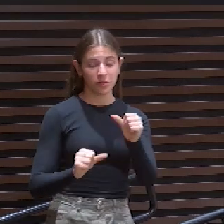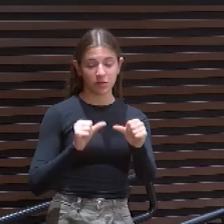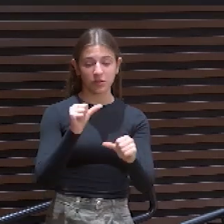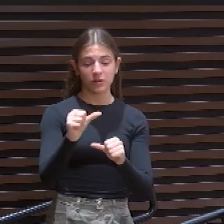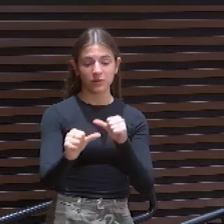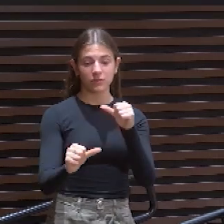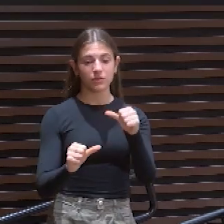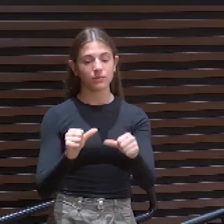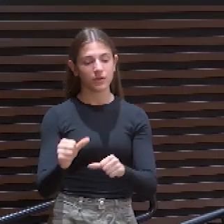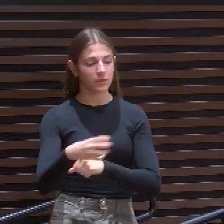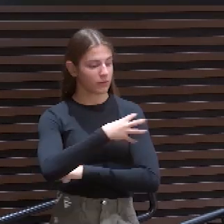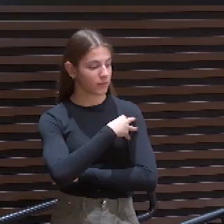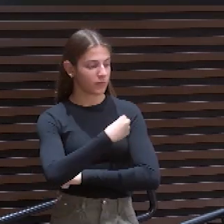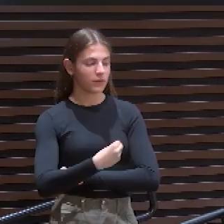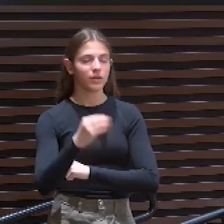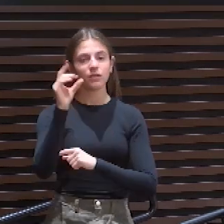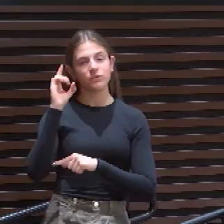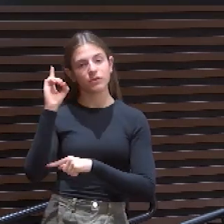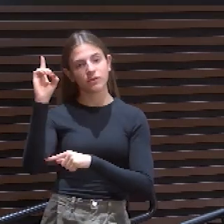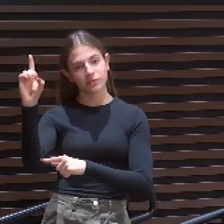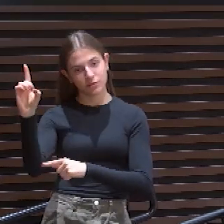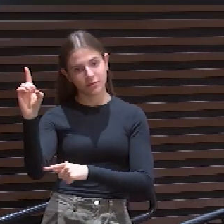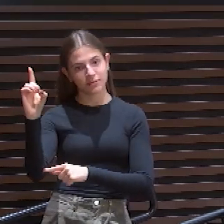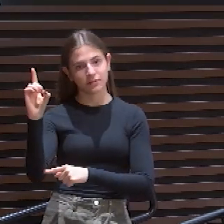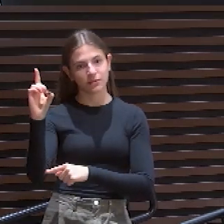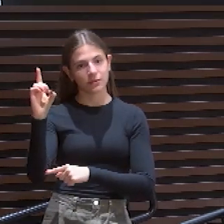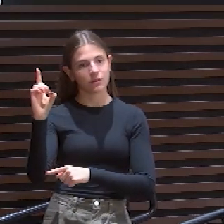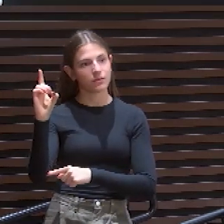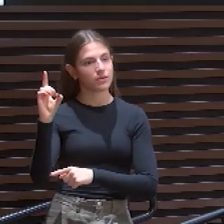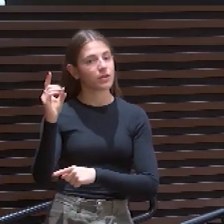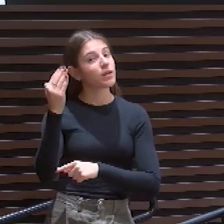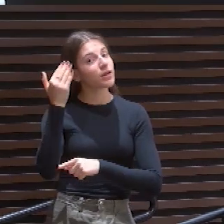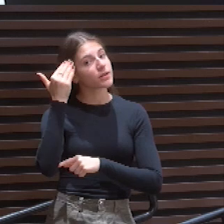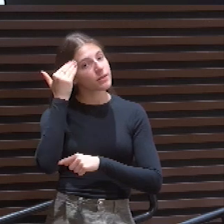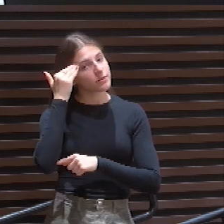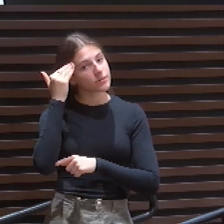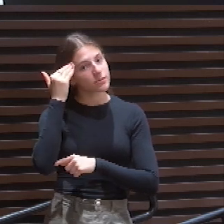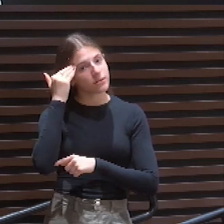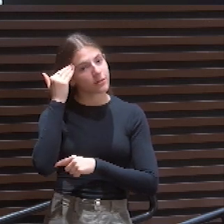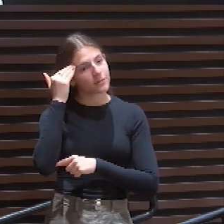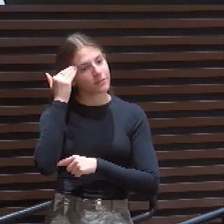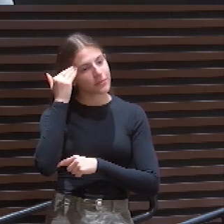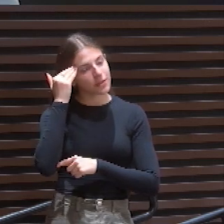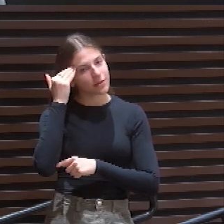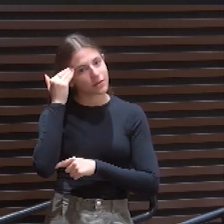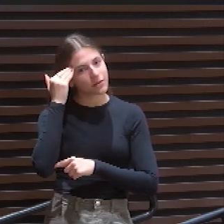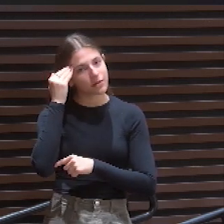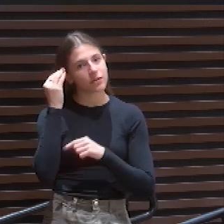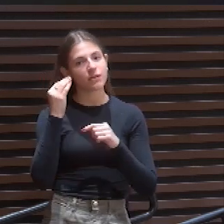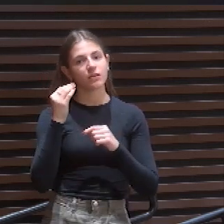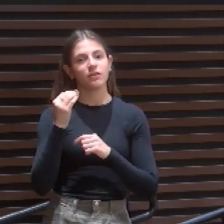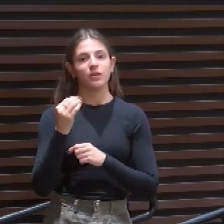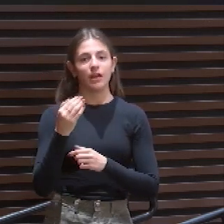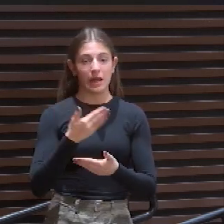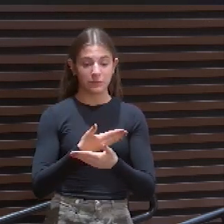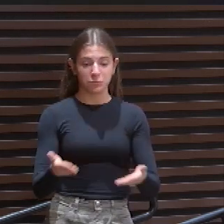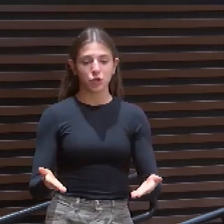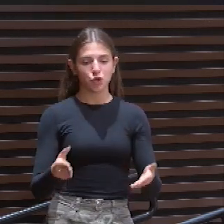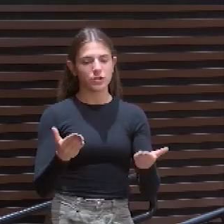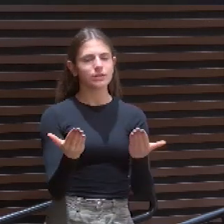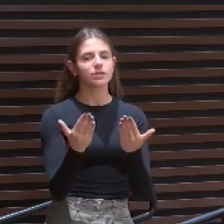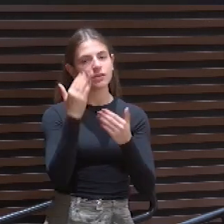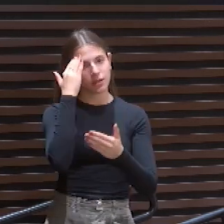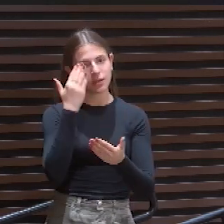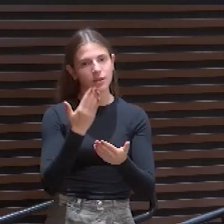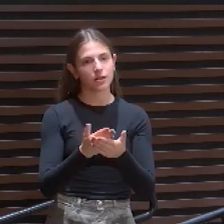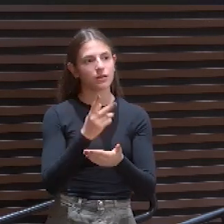serem feitos filhos de Deus, a saber, aos que creem no